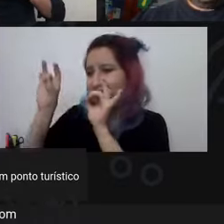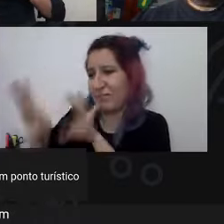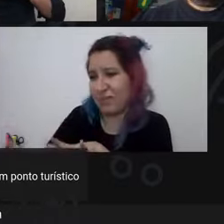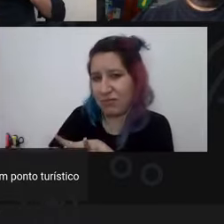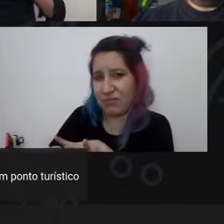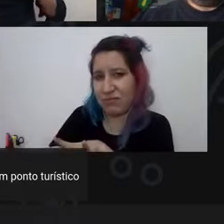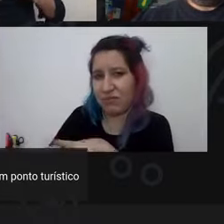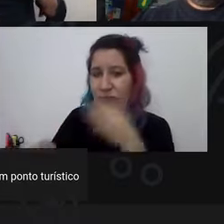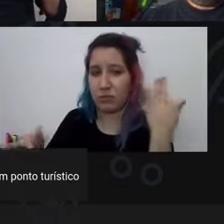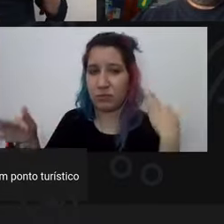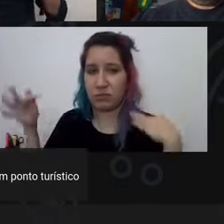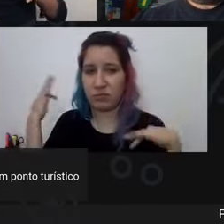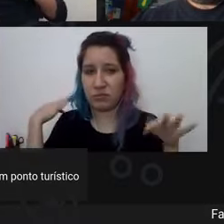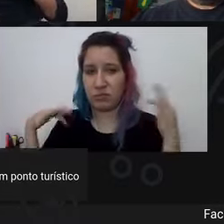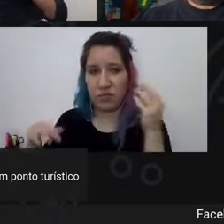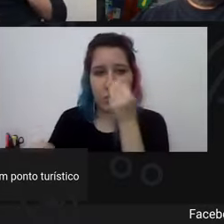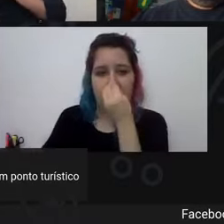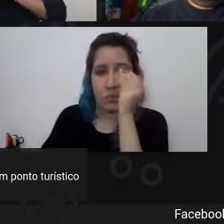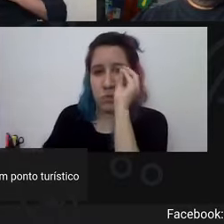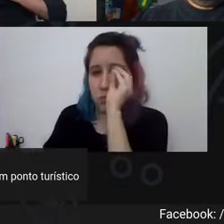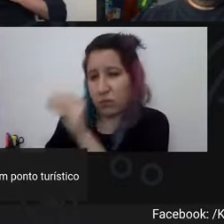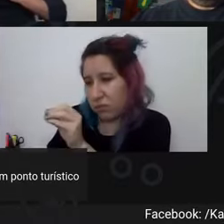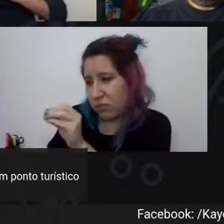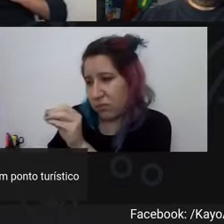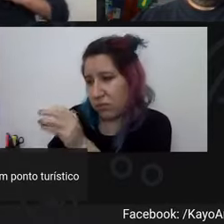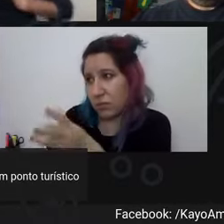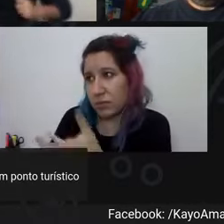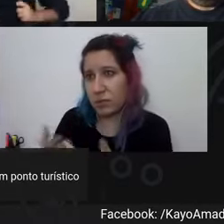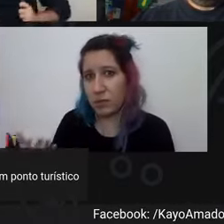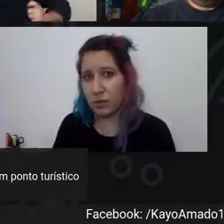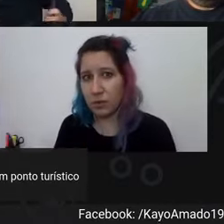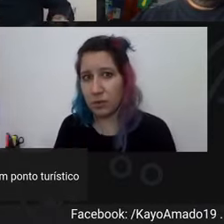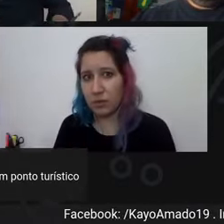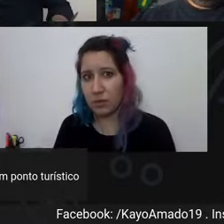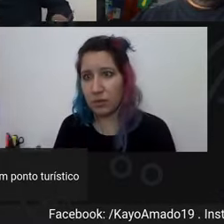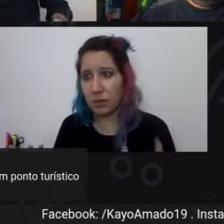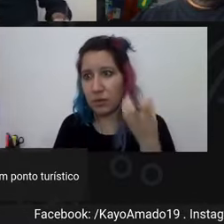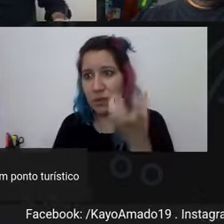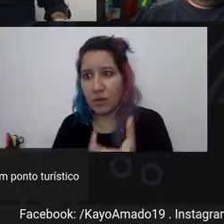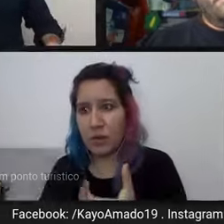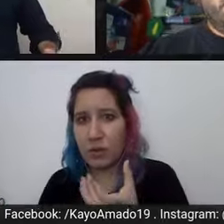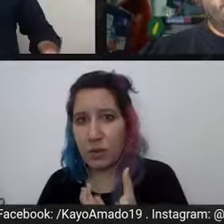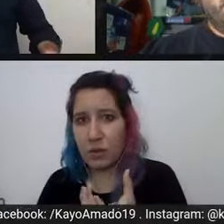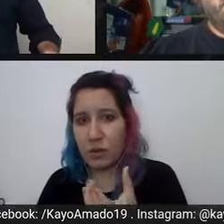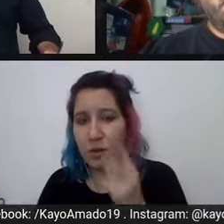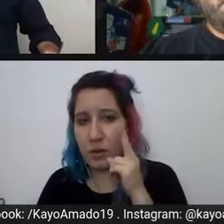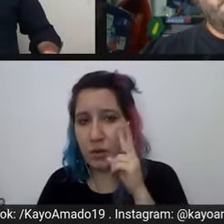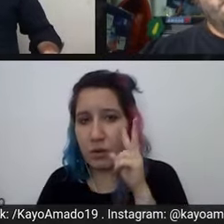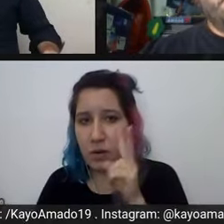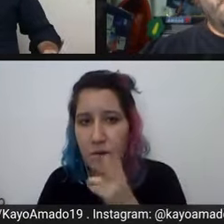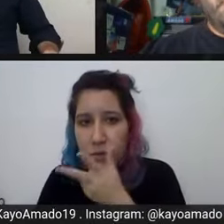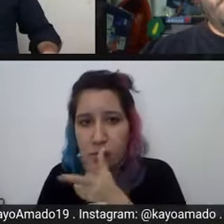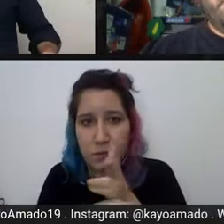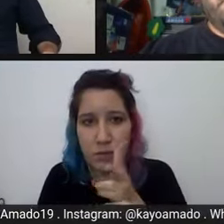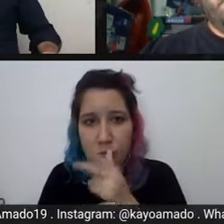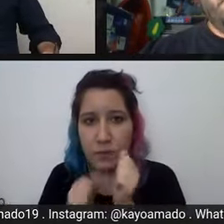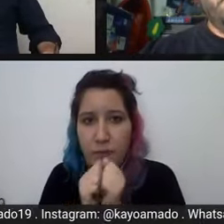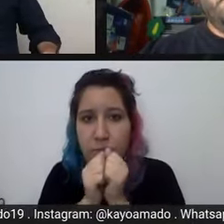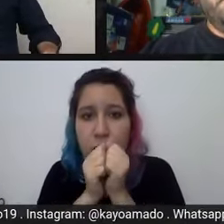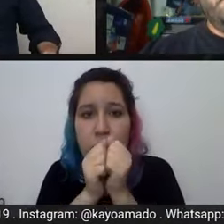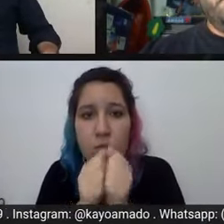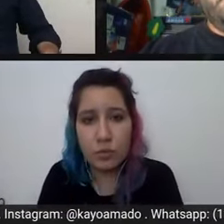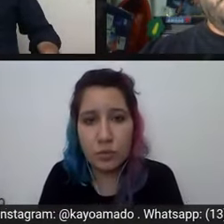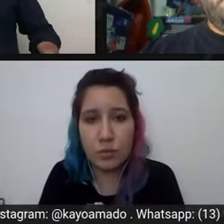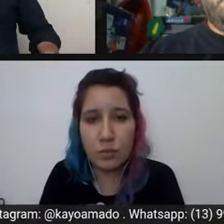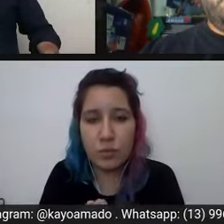do turismo. Antes de mais nada, eu queria que você acompanhasse um vídeo comigo, e aí a Sim. gente entra